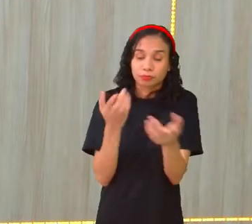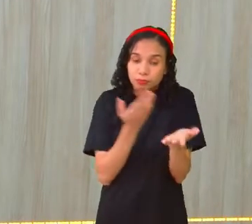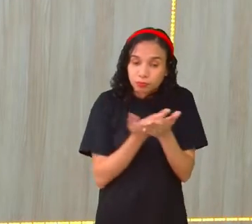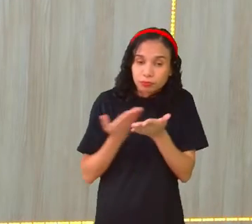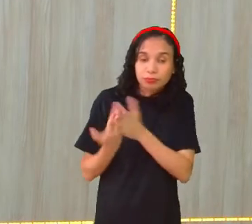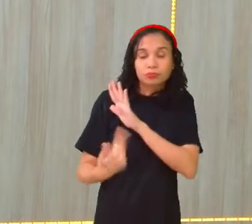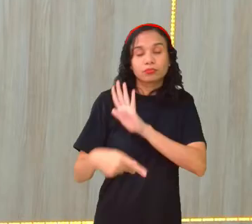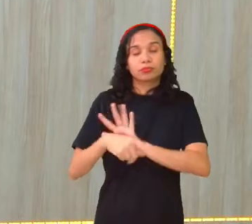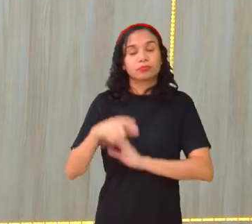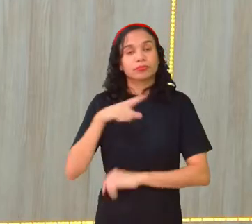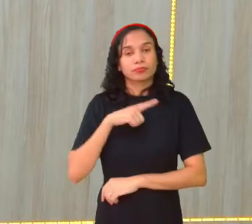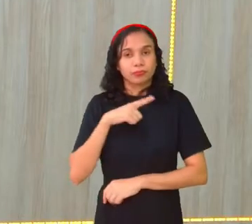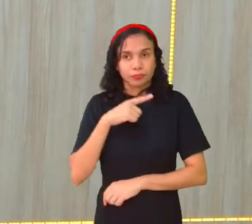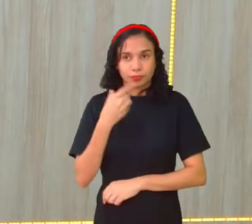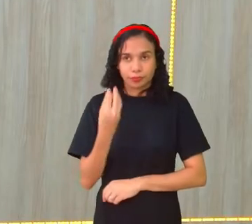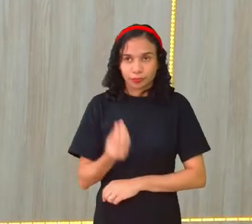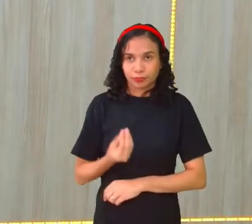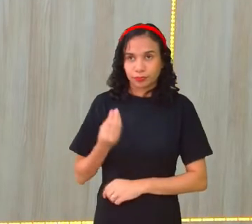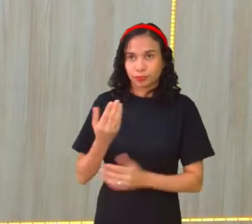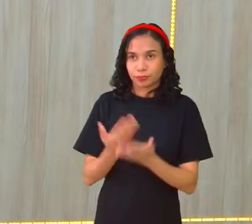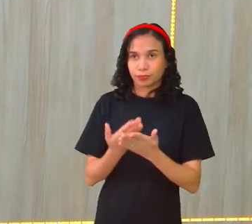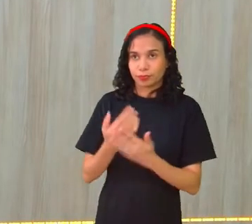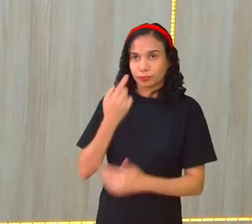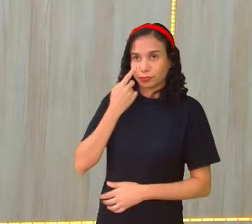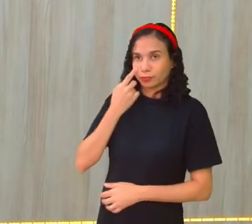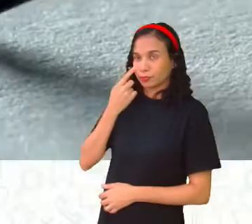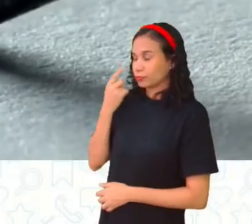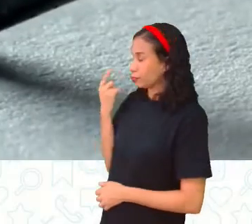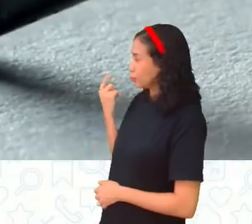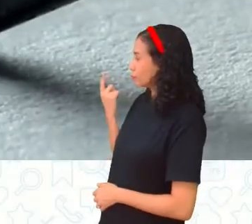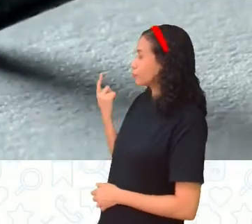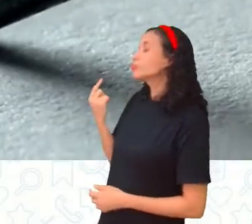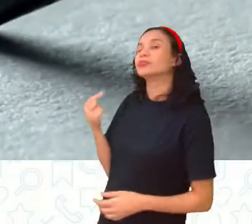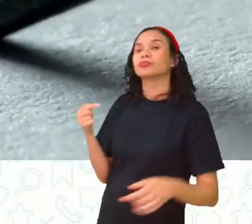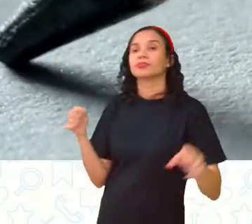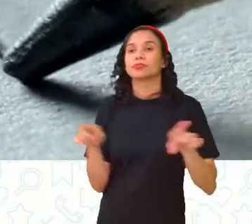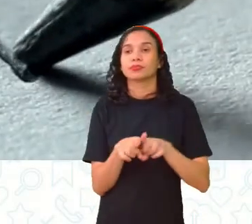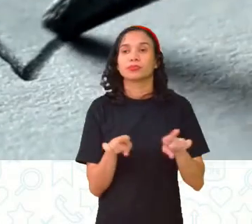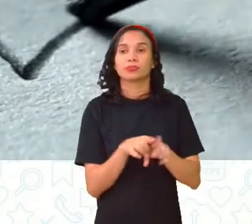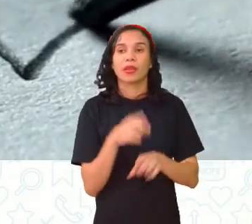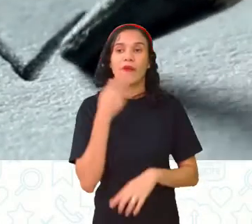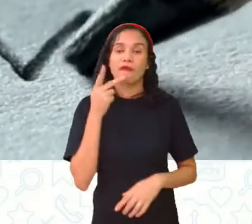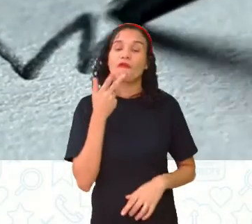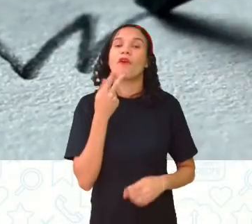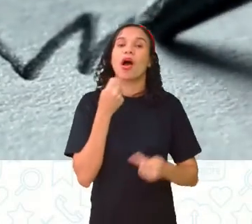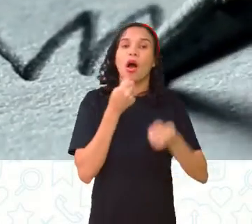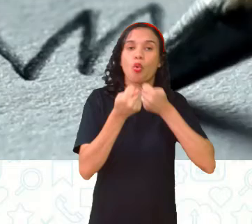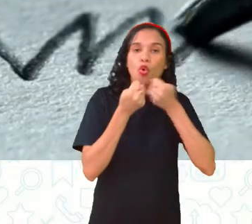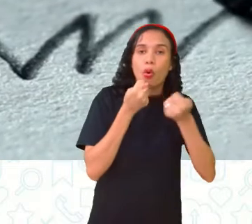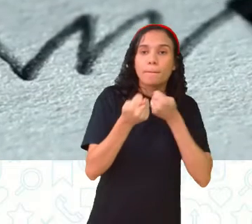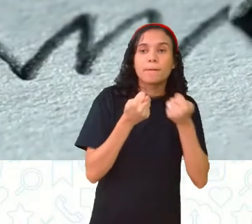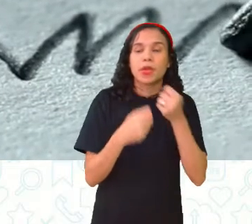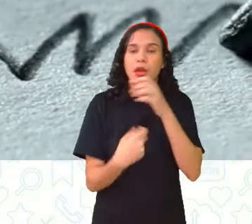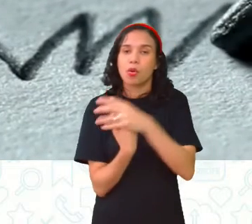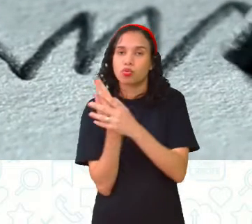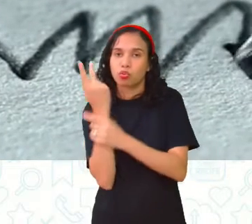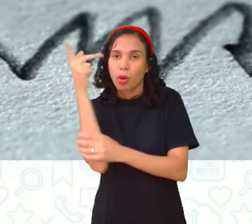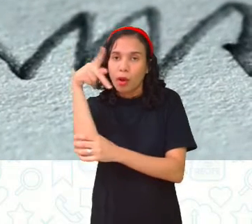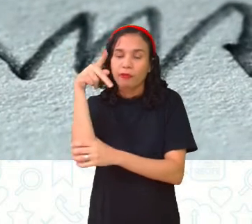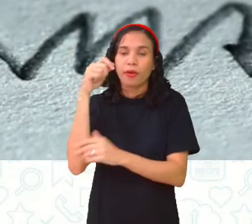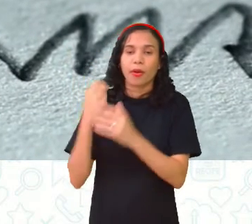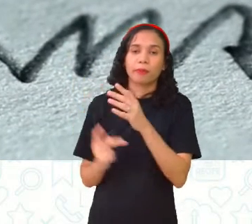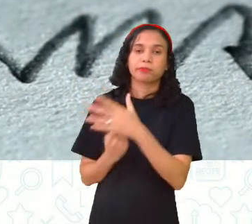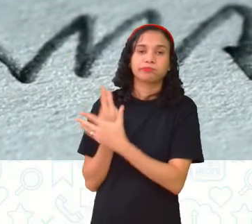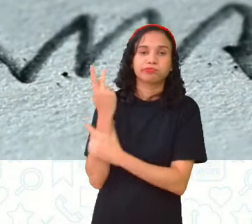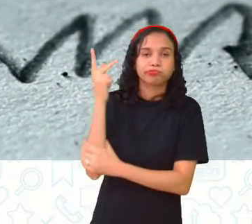estudou essa questão nas aulas anteriores. A gente falou, né, da economia cafeeira, que nesse período foi